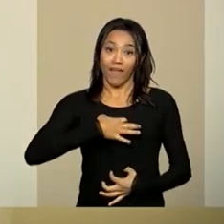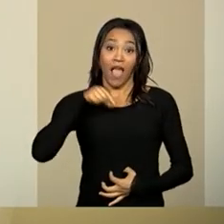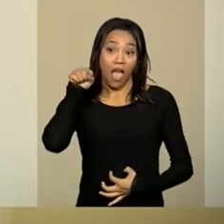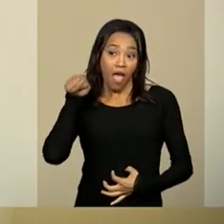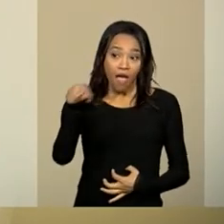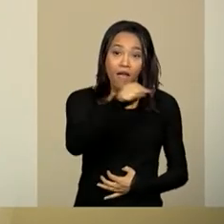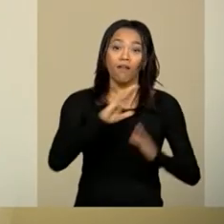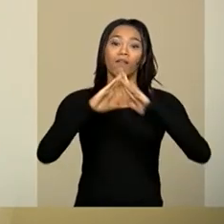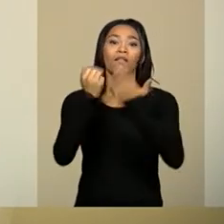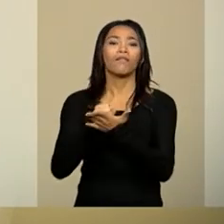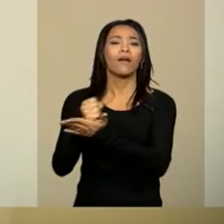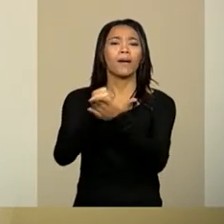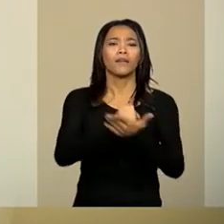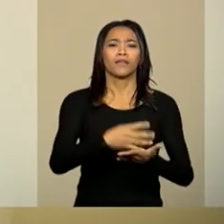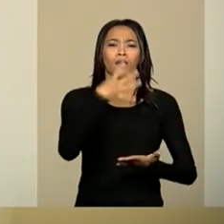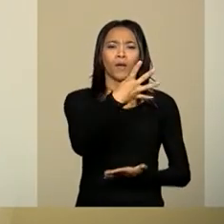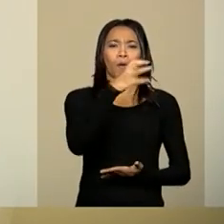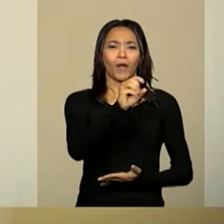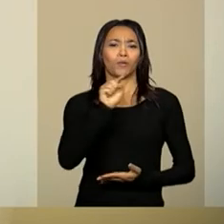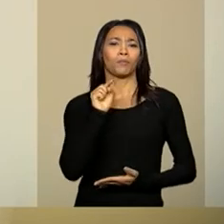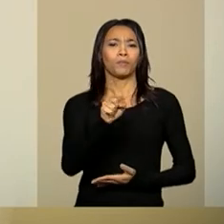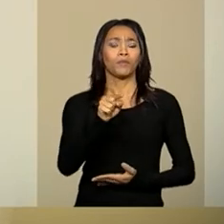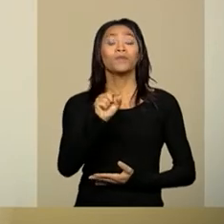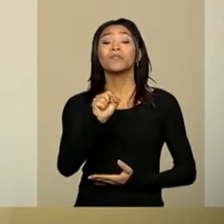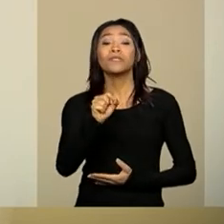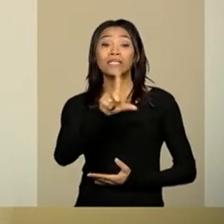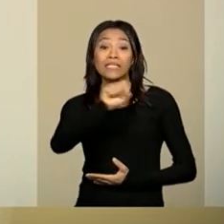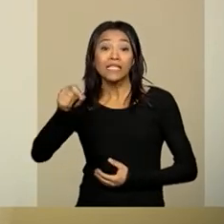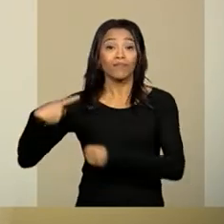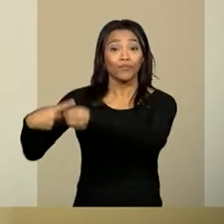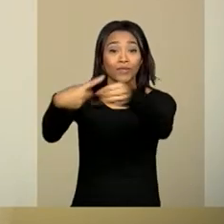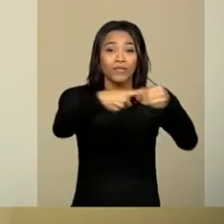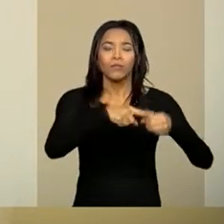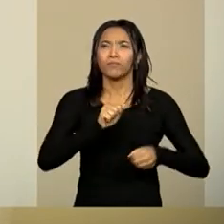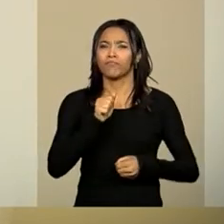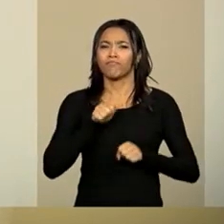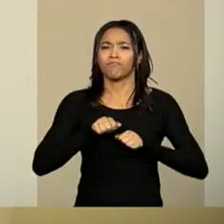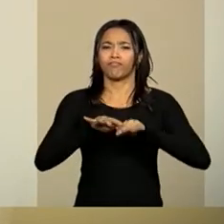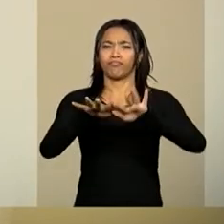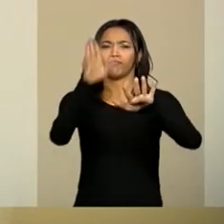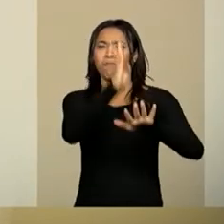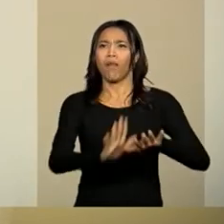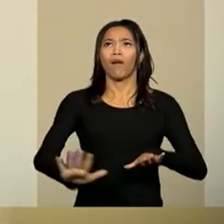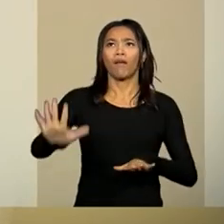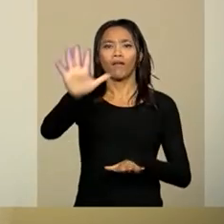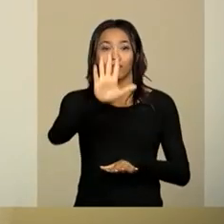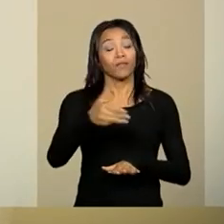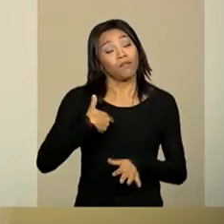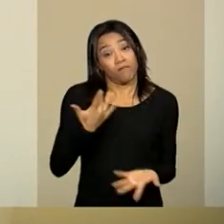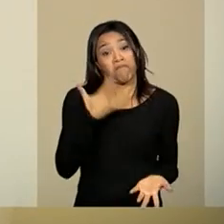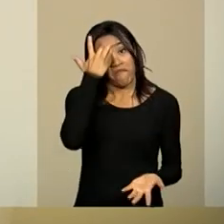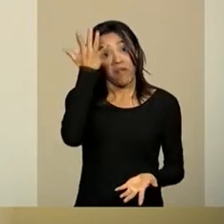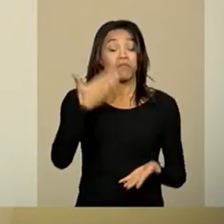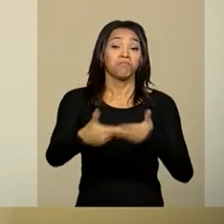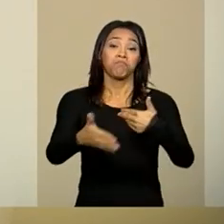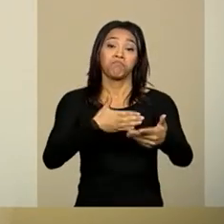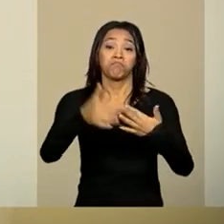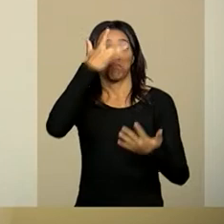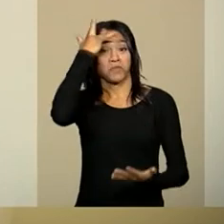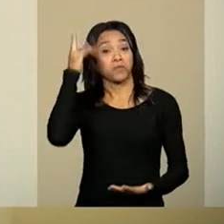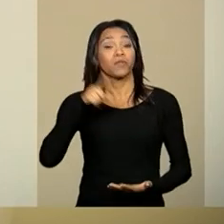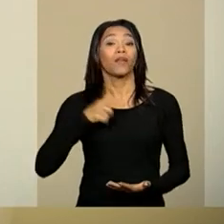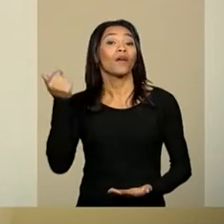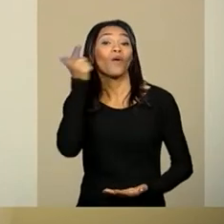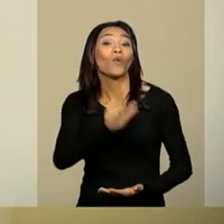farmácias estão em mais de quatro mil e cem municípios pelo Brasil afora então Luciano fica fácil para qualquer brasileiro